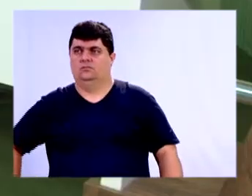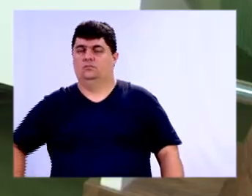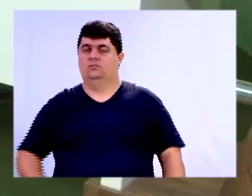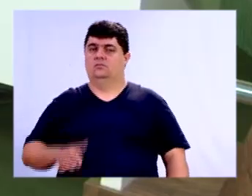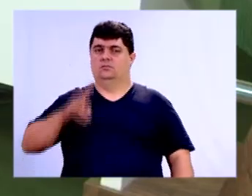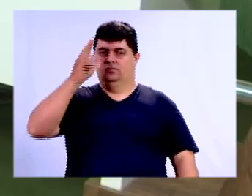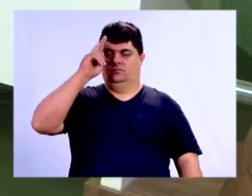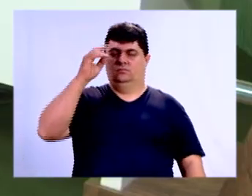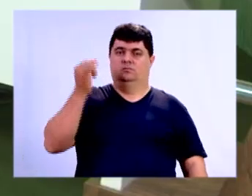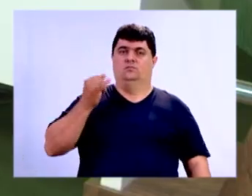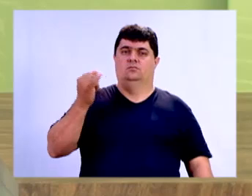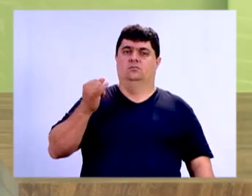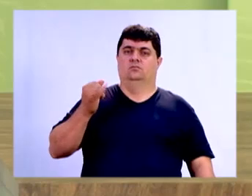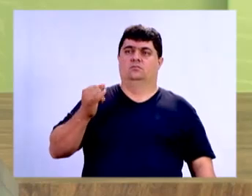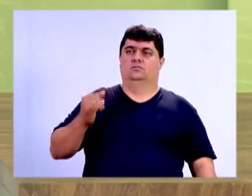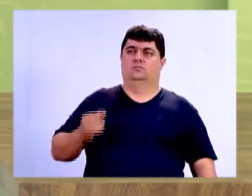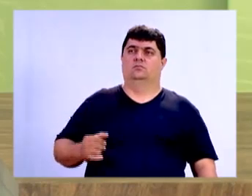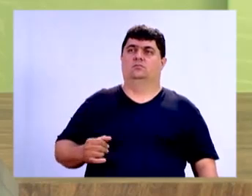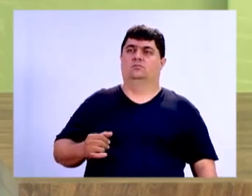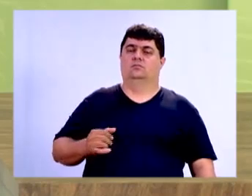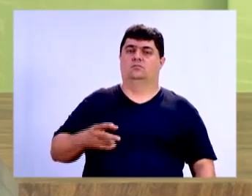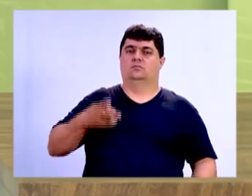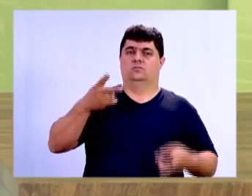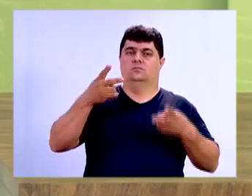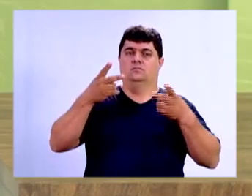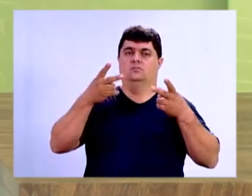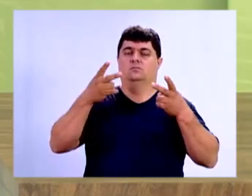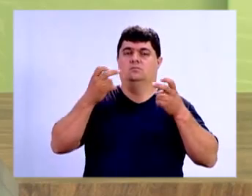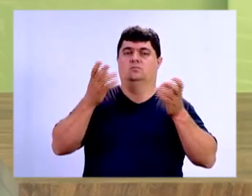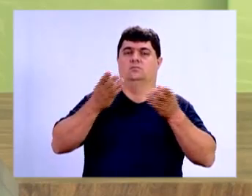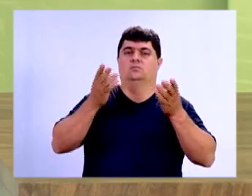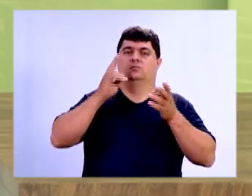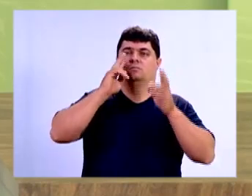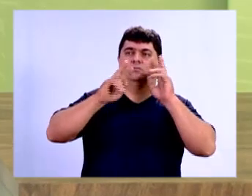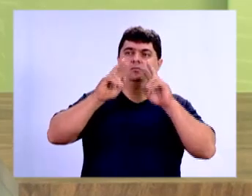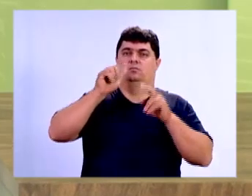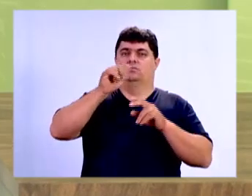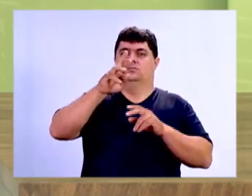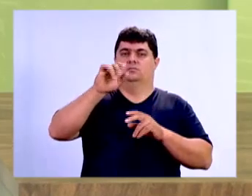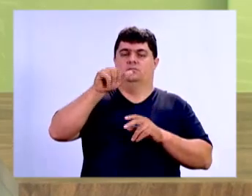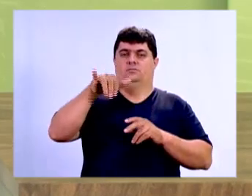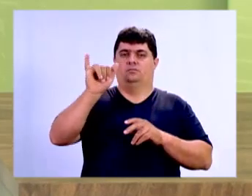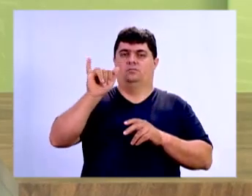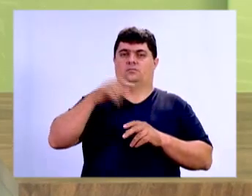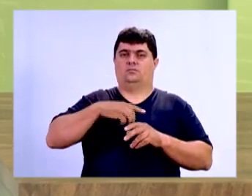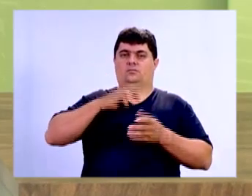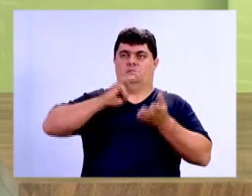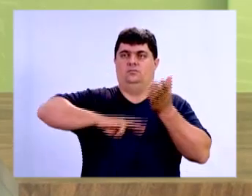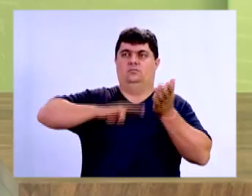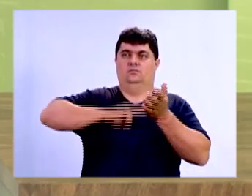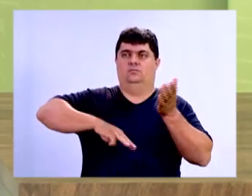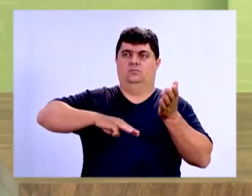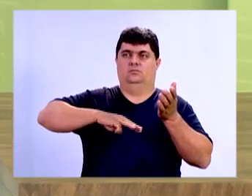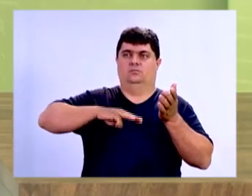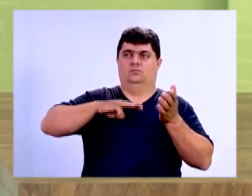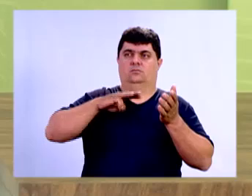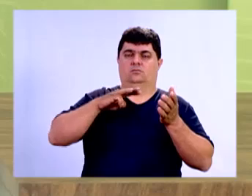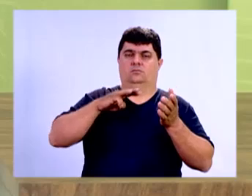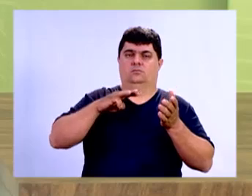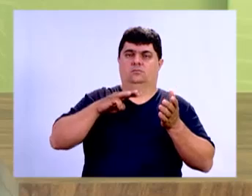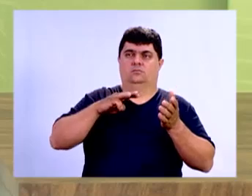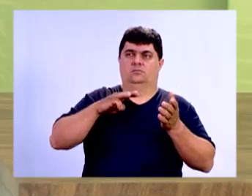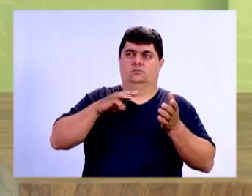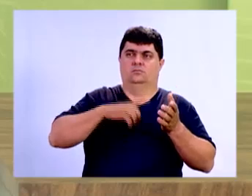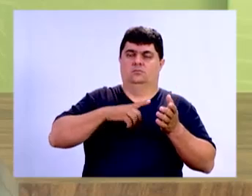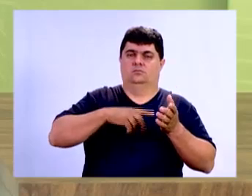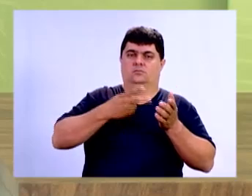aqui, nós acabamos de ver um exemplo de polimorfismo quando no array list nós temos o método add e você